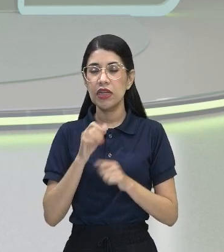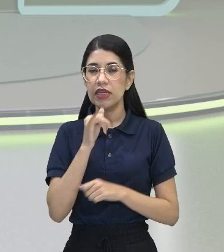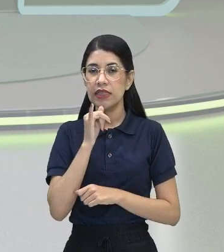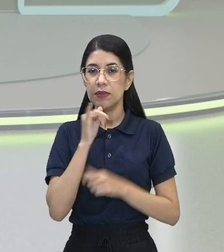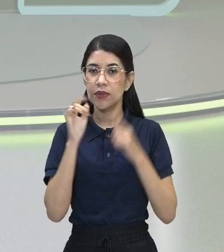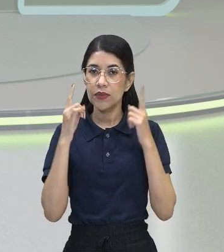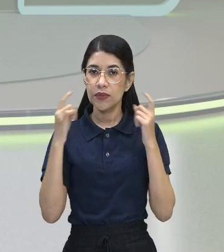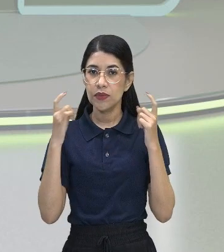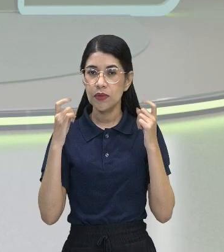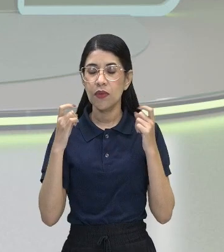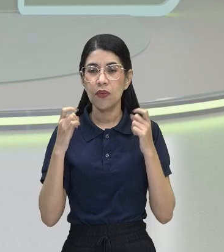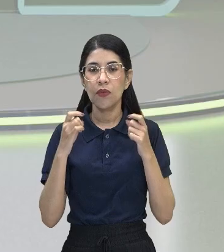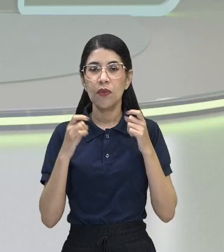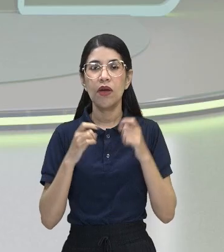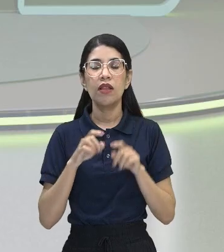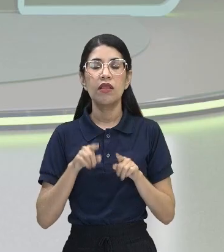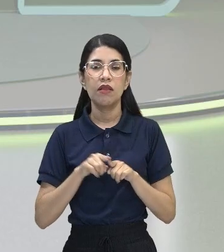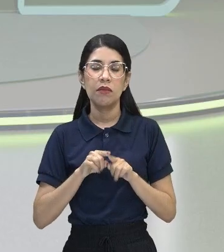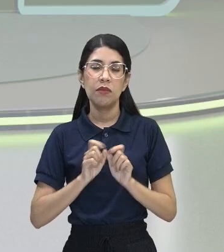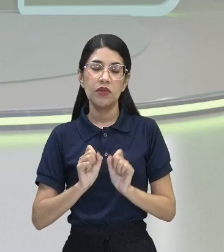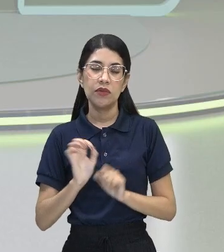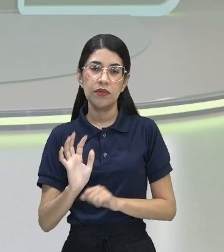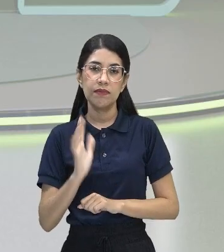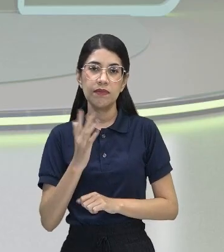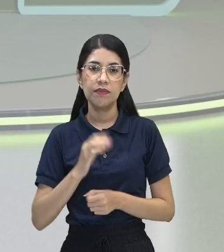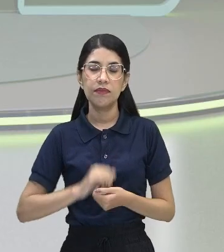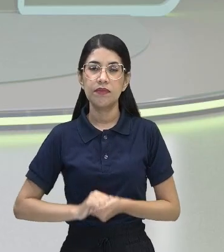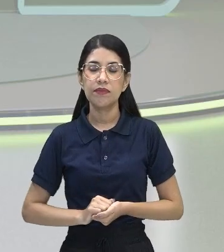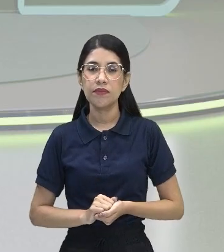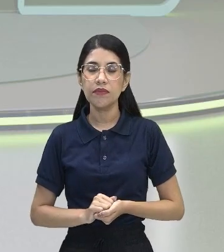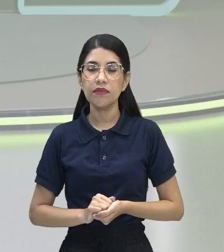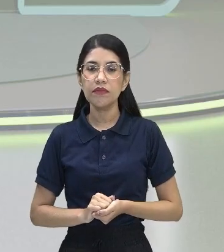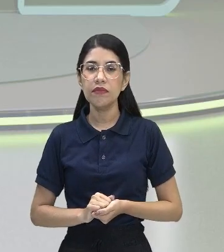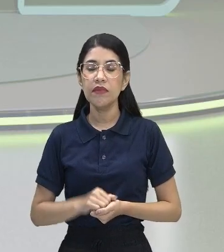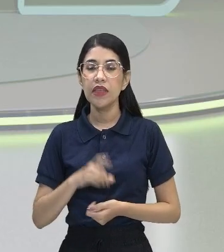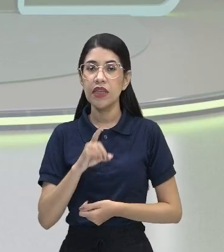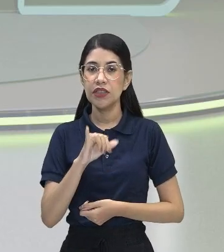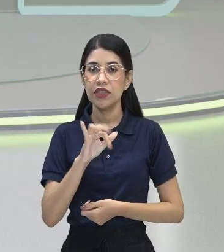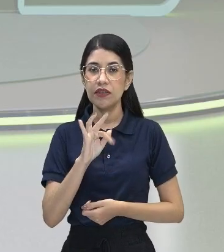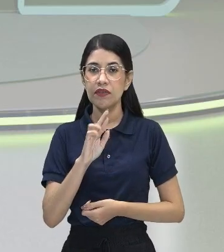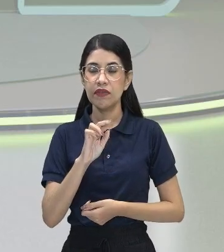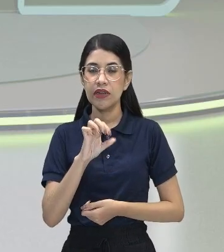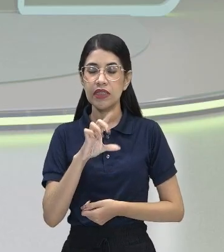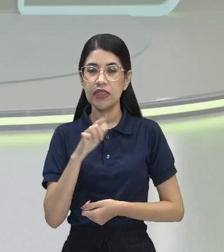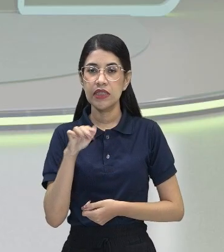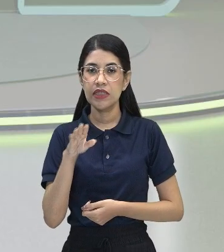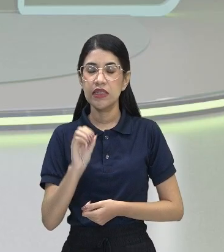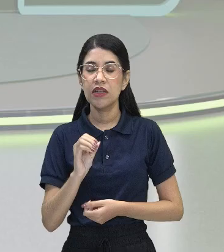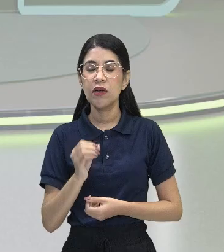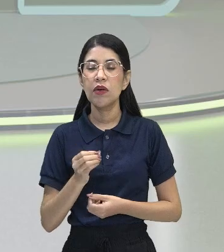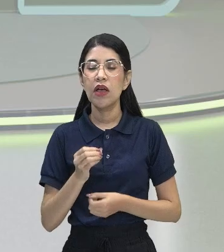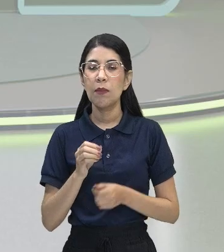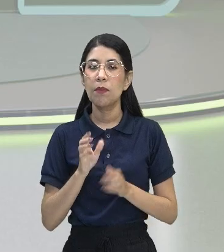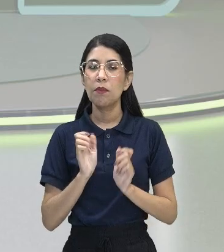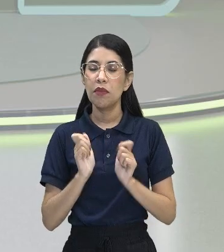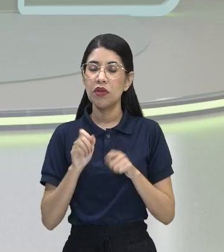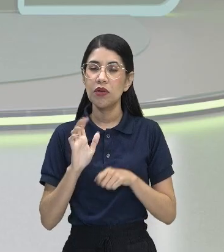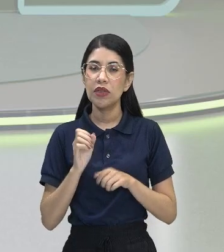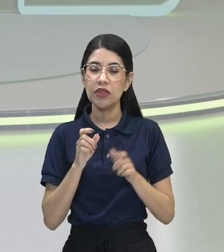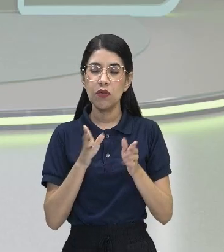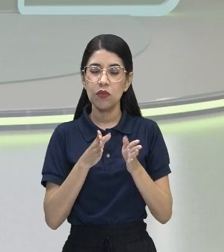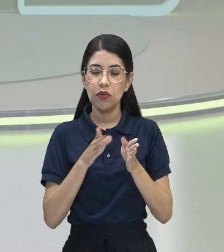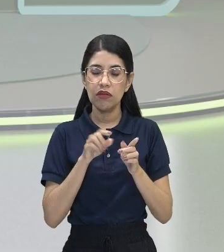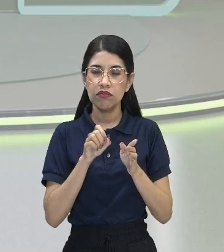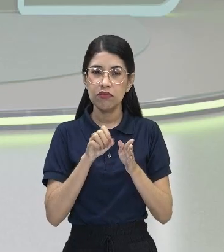reflexão ou a refração. Além disso, a difração pode ocorrer através de uma única fenda ou em